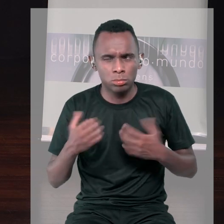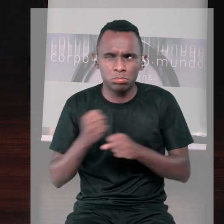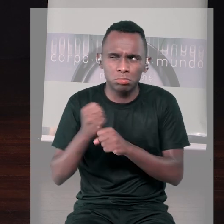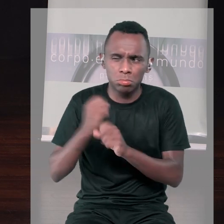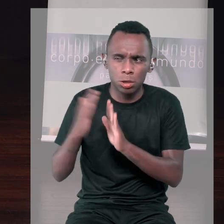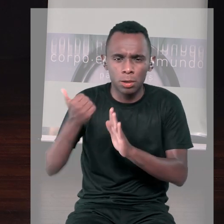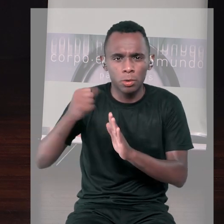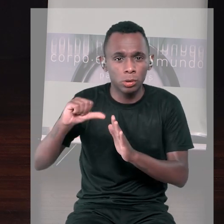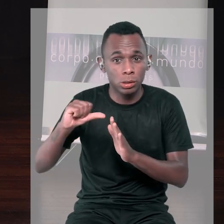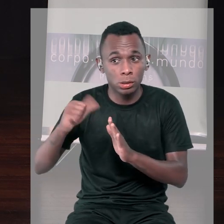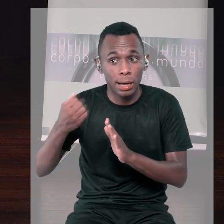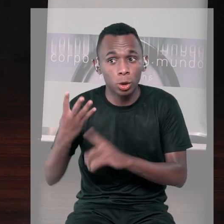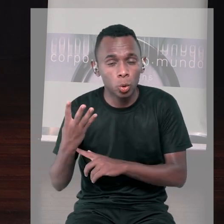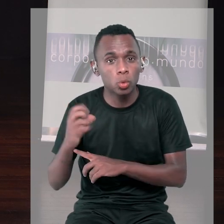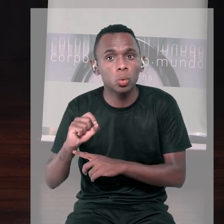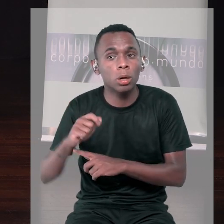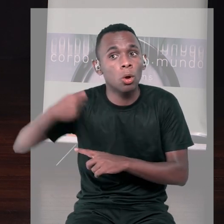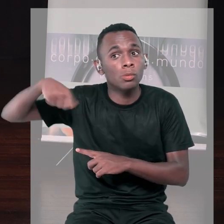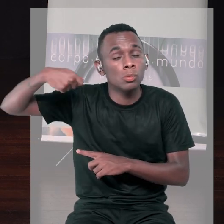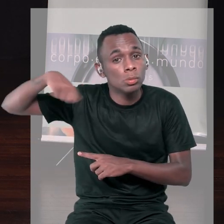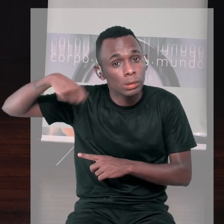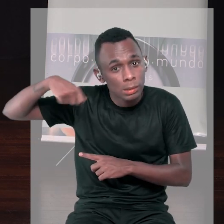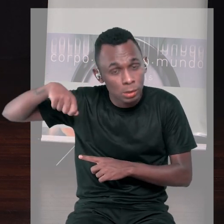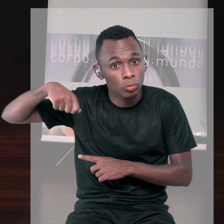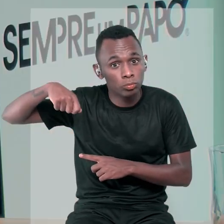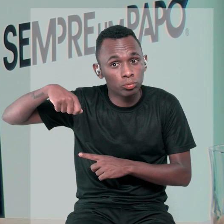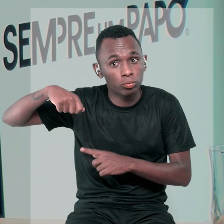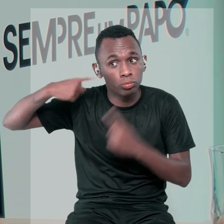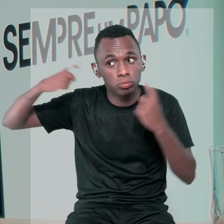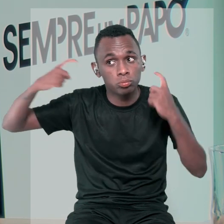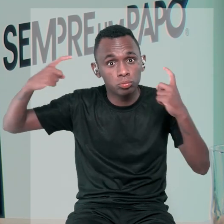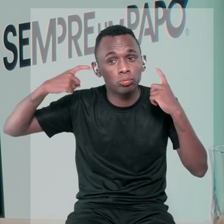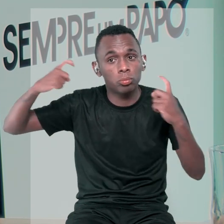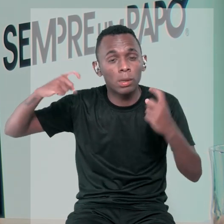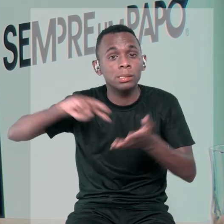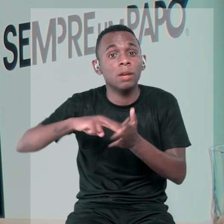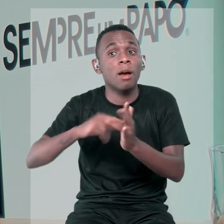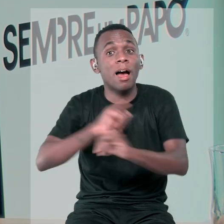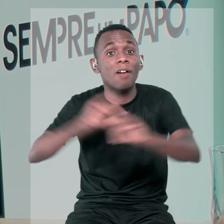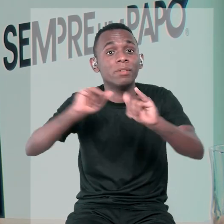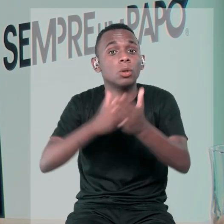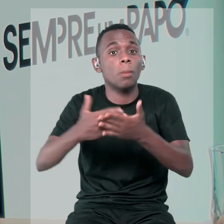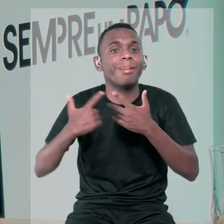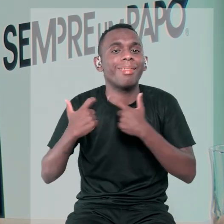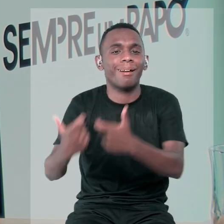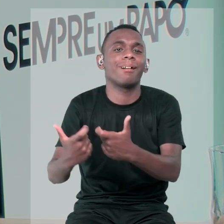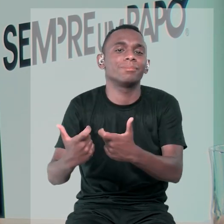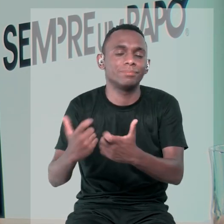1914, com os sinos badalando, que avisavam o começo da guerra.